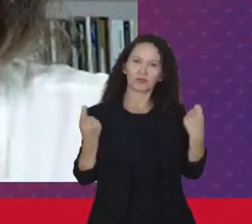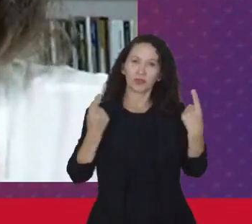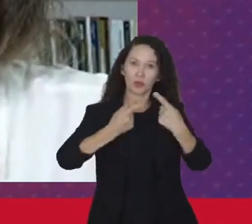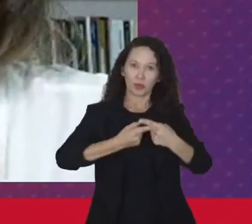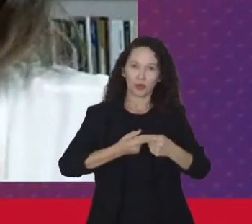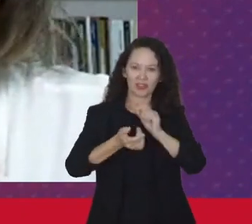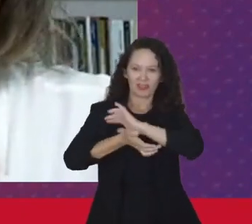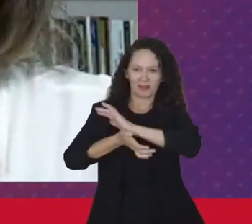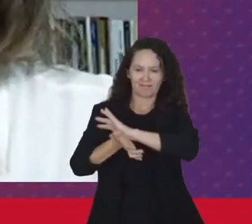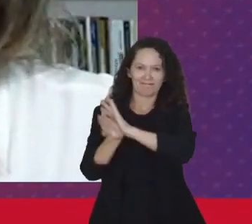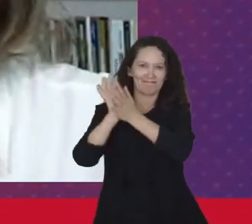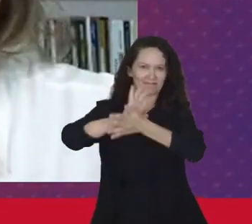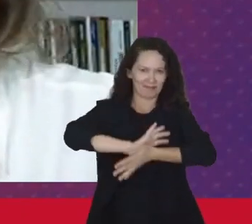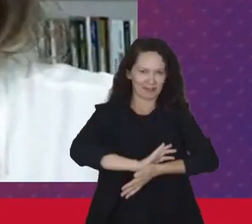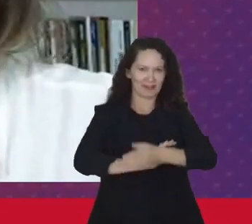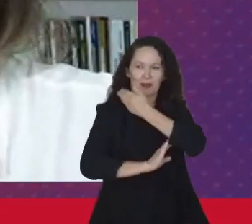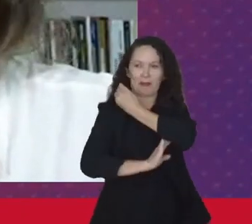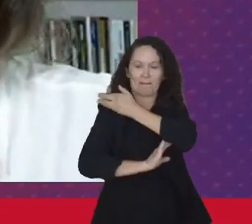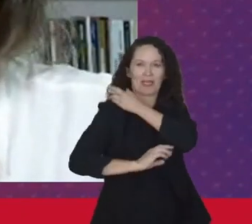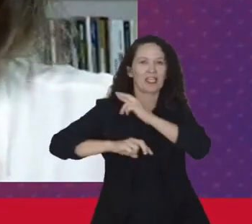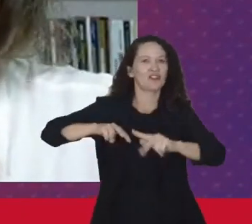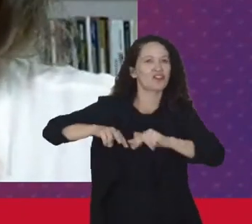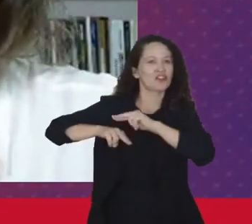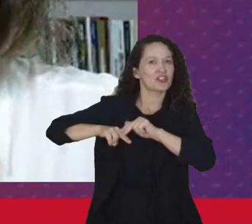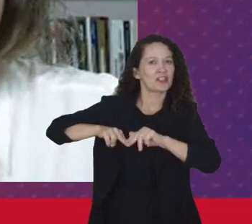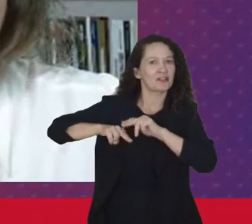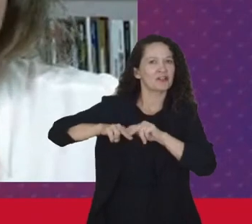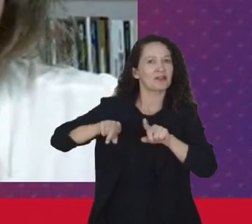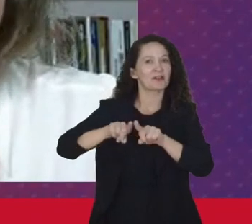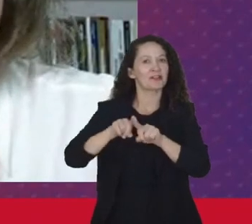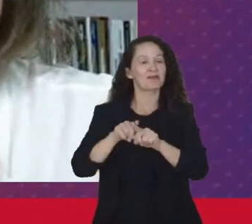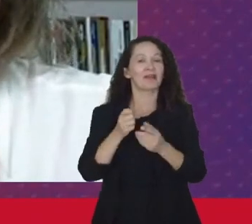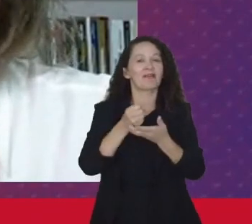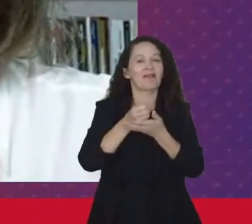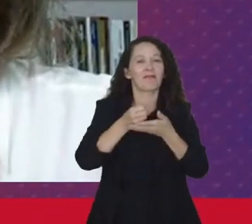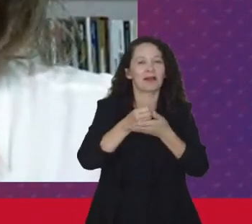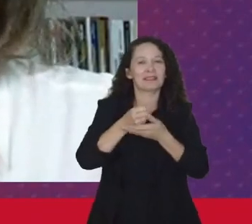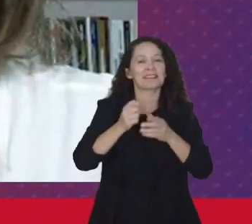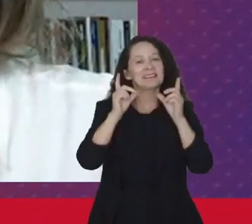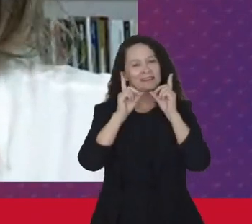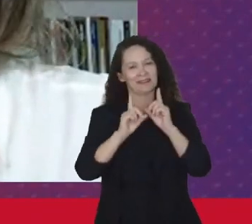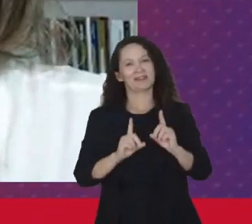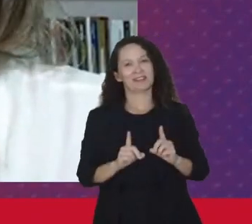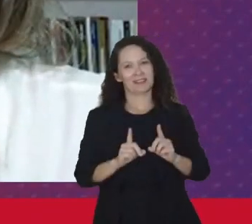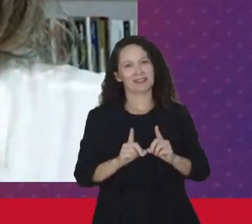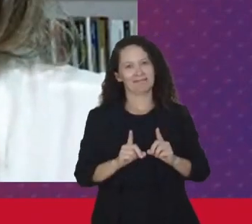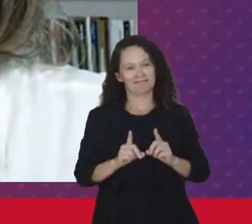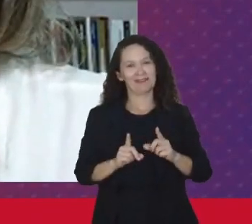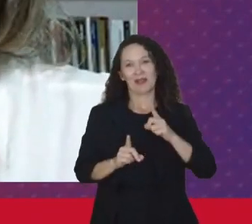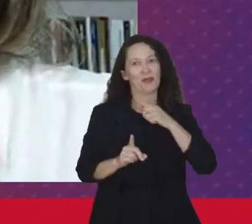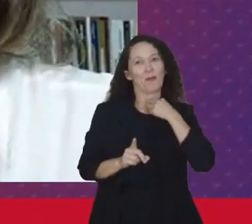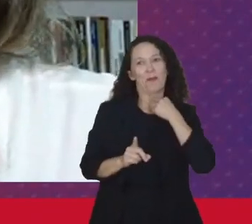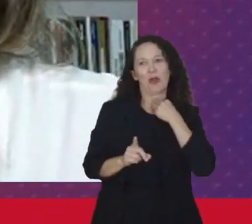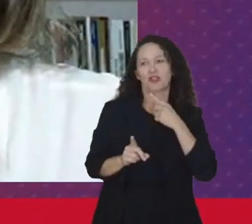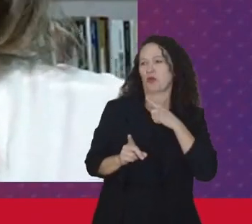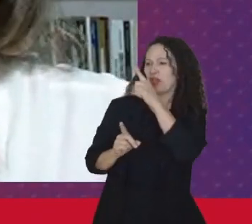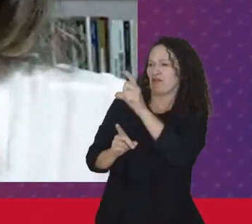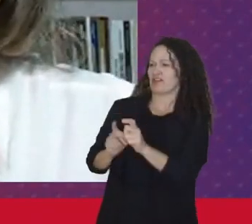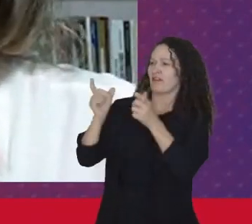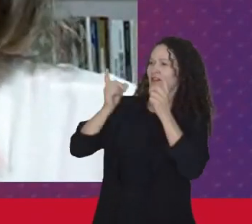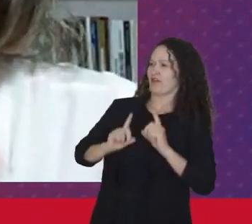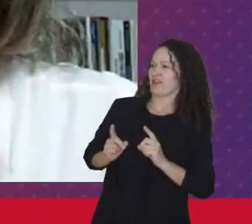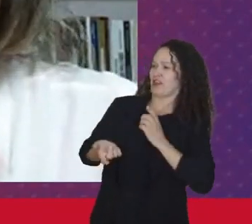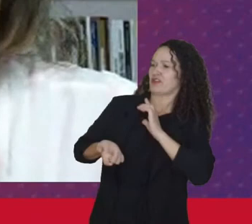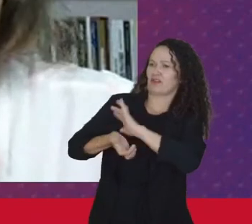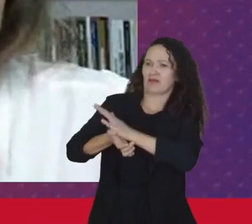às discriminações de gênero e com base na deficiência. Essa convenção, ela